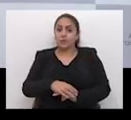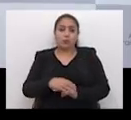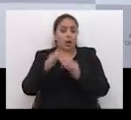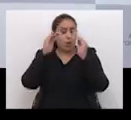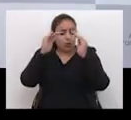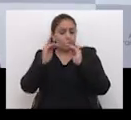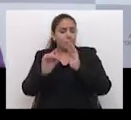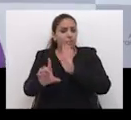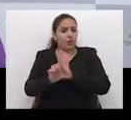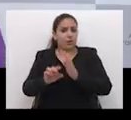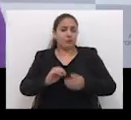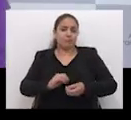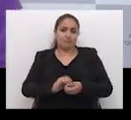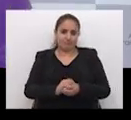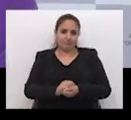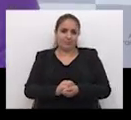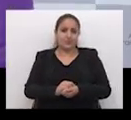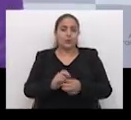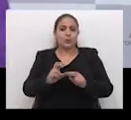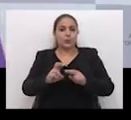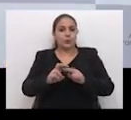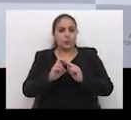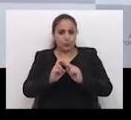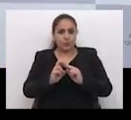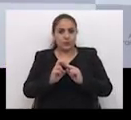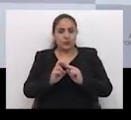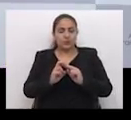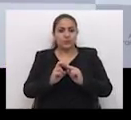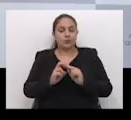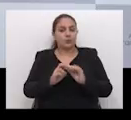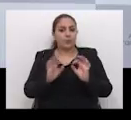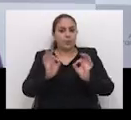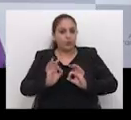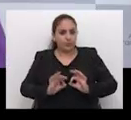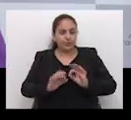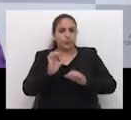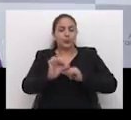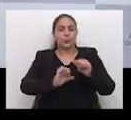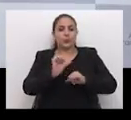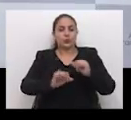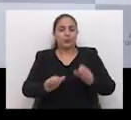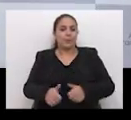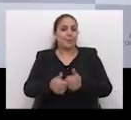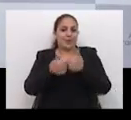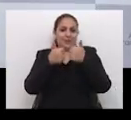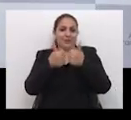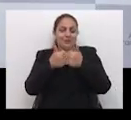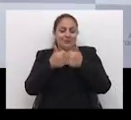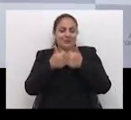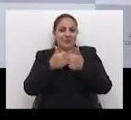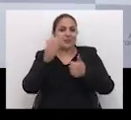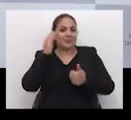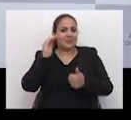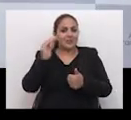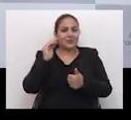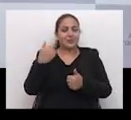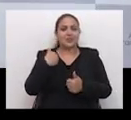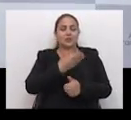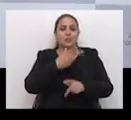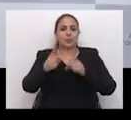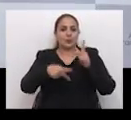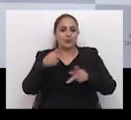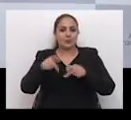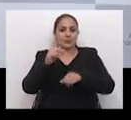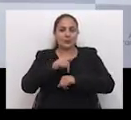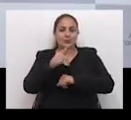um fora da lei, né? Com certeza, então, esse projeto aí vai mudar para melhor a tranquilidade da